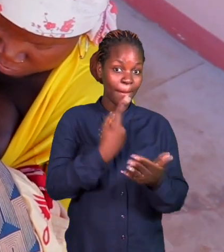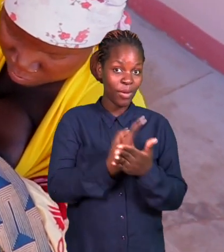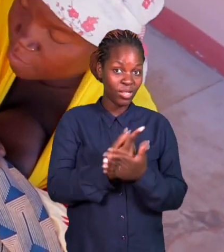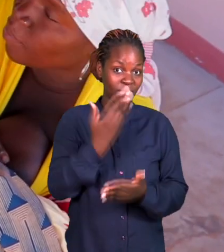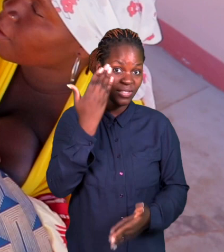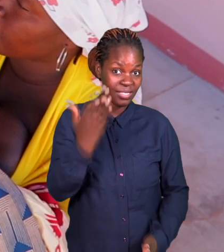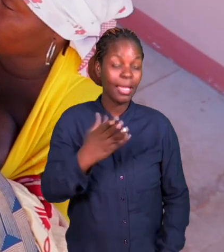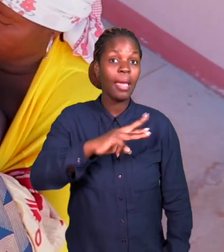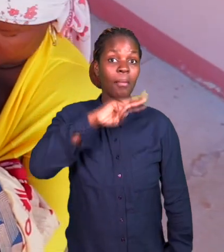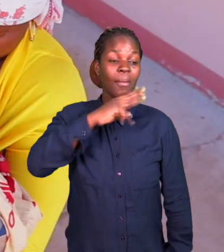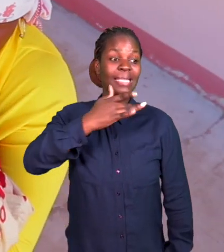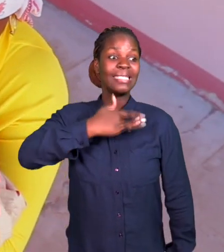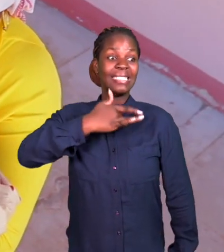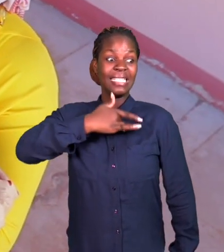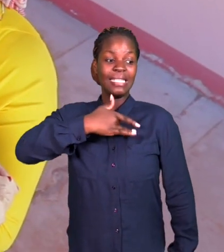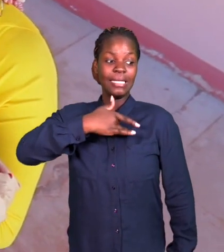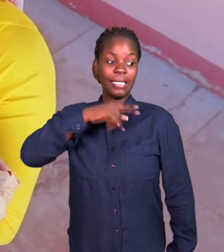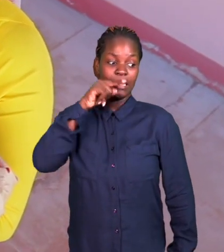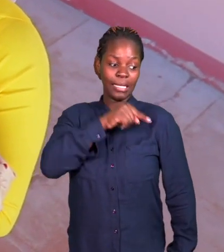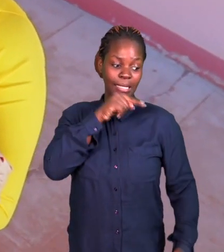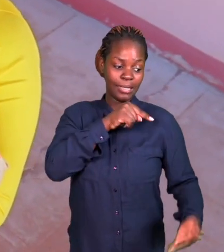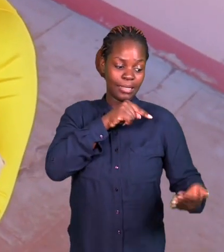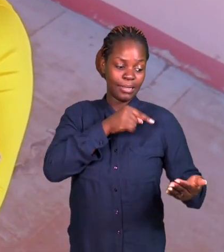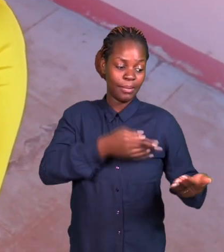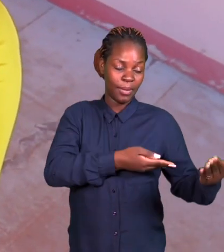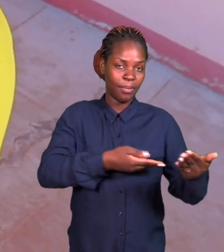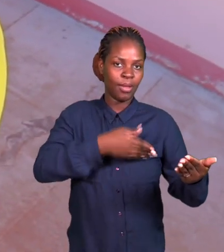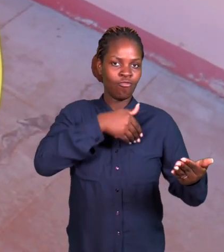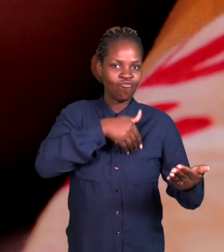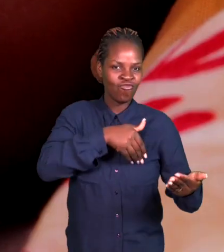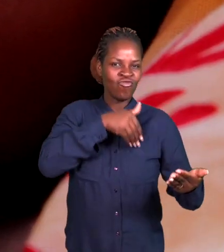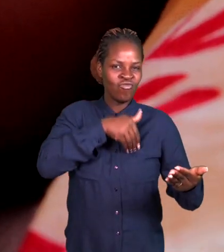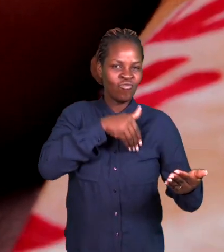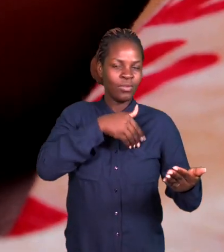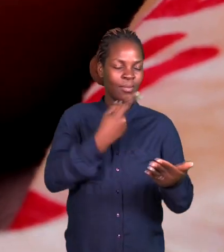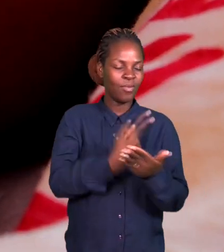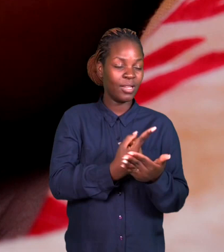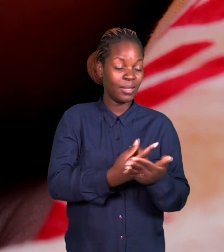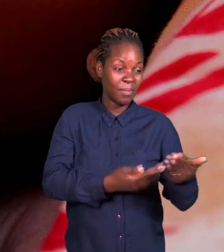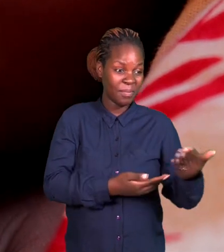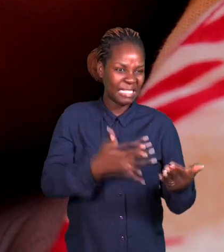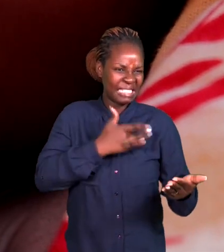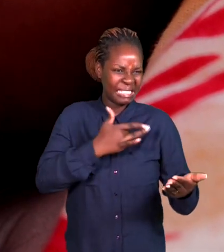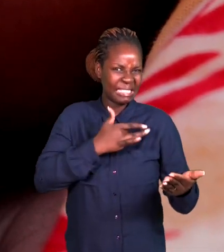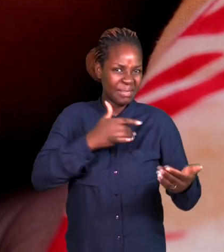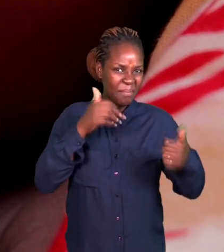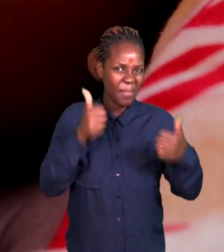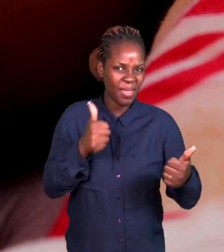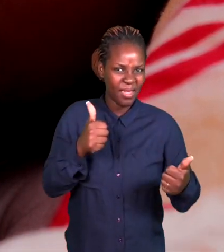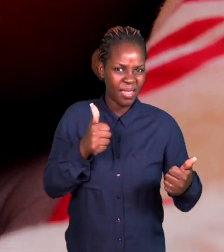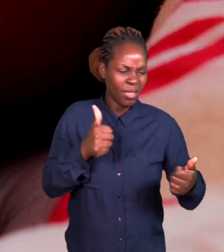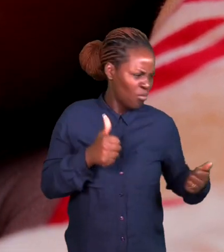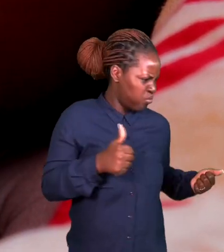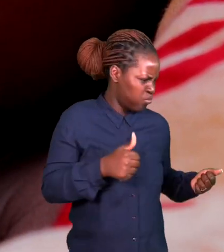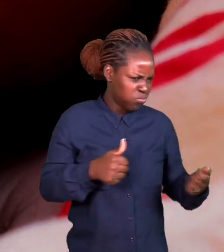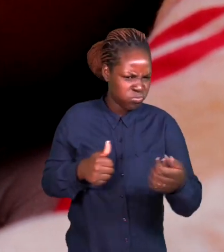criança, né? Você tem que sentir o chupo do bebê. Tem que sentir. Já está a sentir, né? O bebê tem que estar confortável,